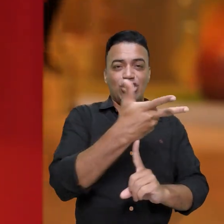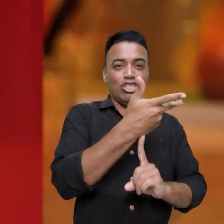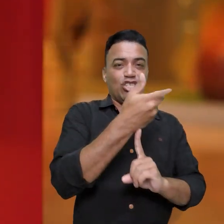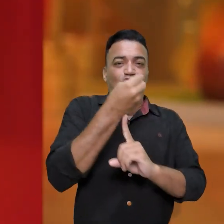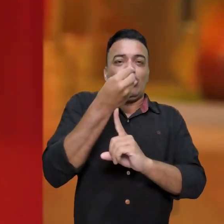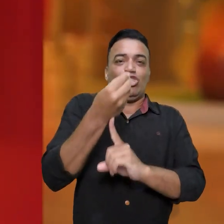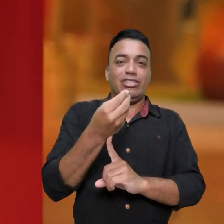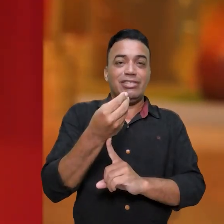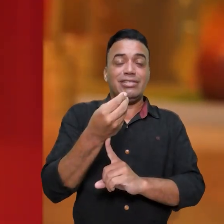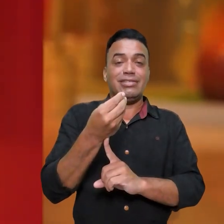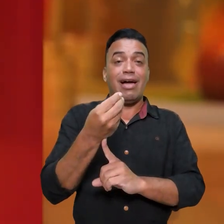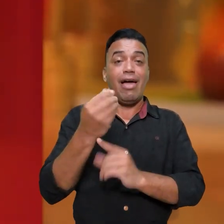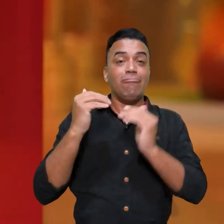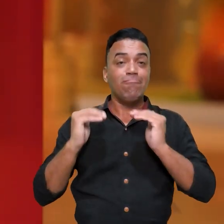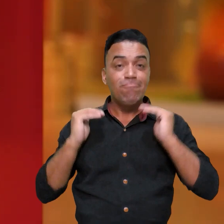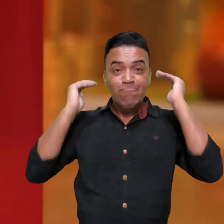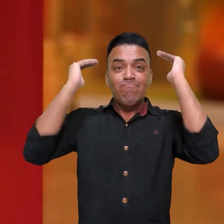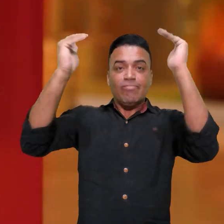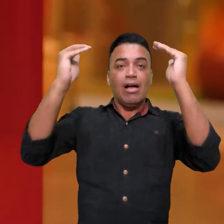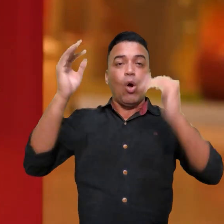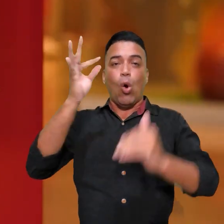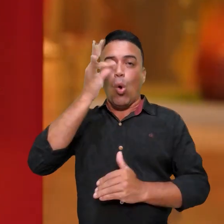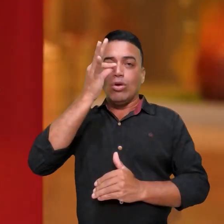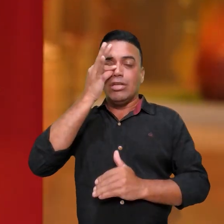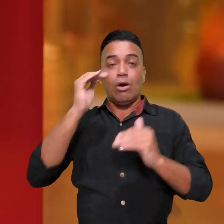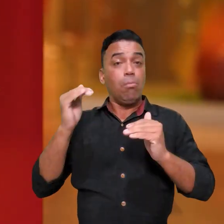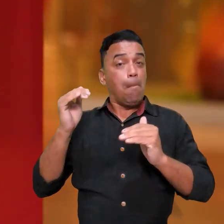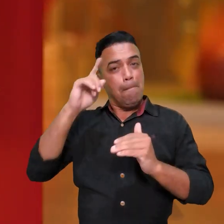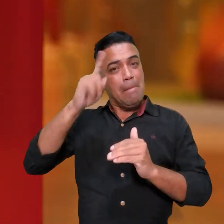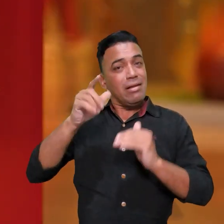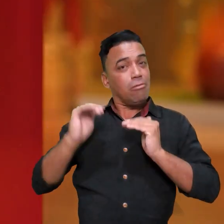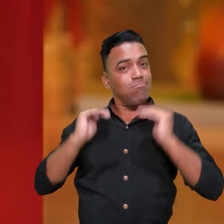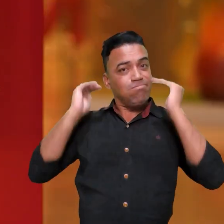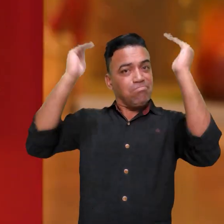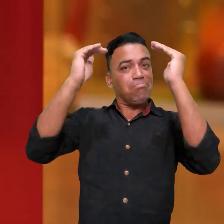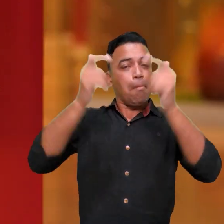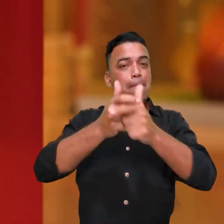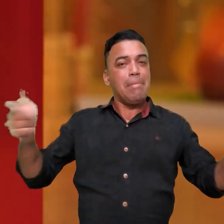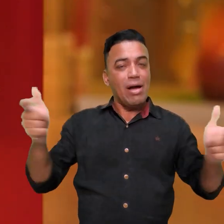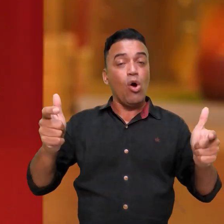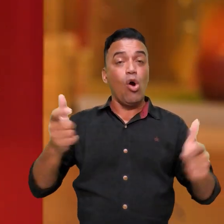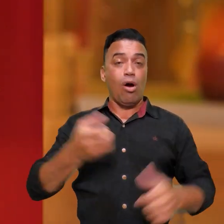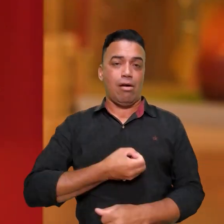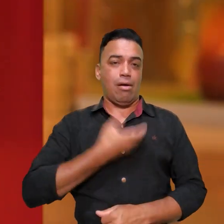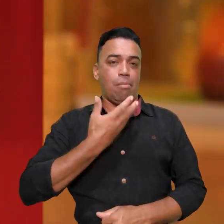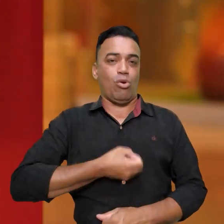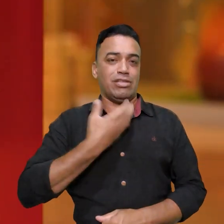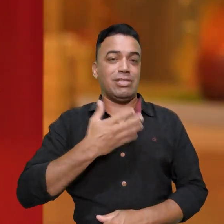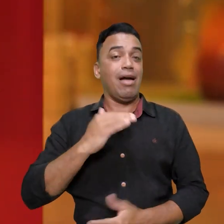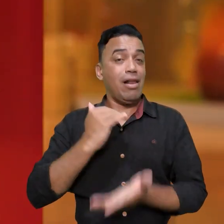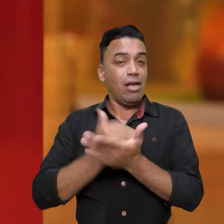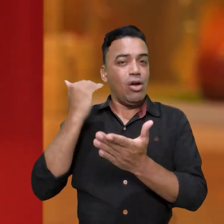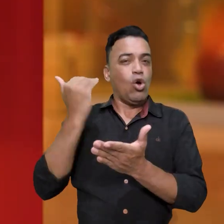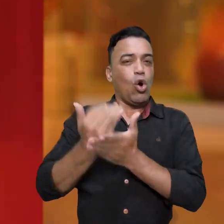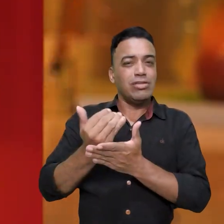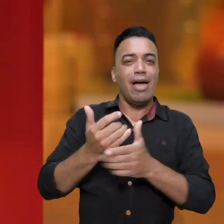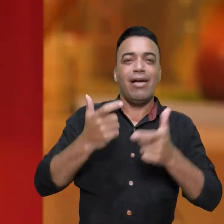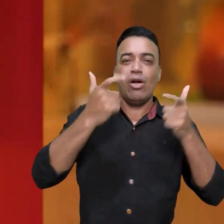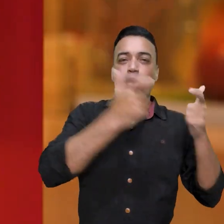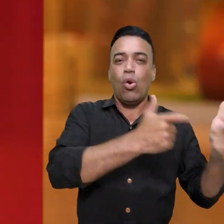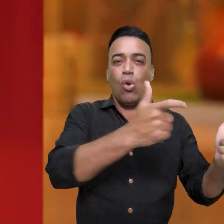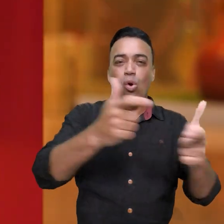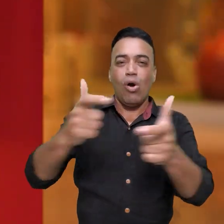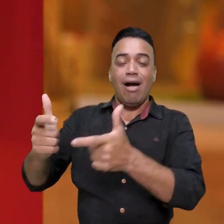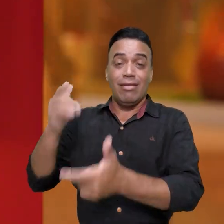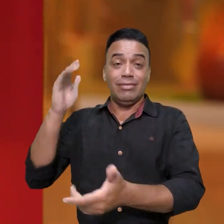elevado pela Conceição a um patamar maior. E, através da poesia, ele chega a esses lugares que,